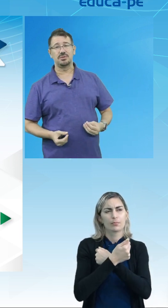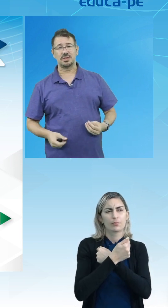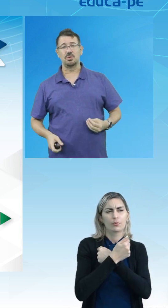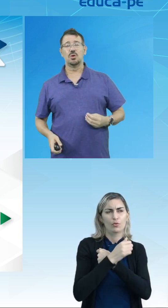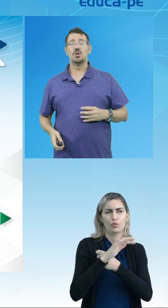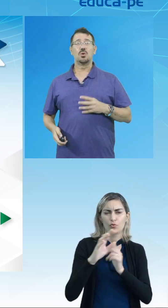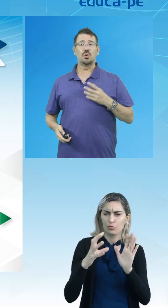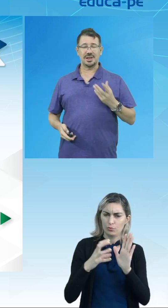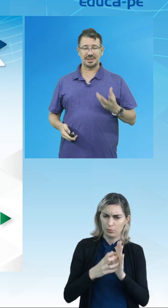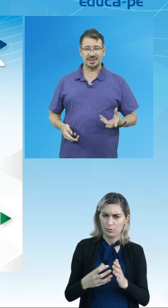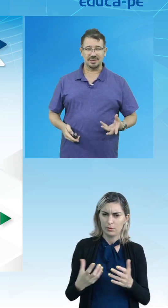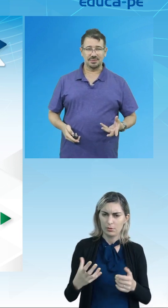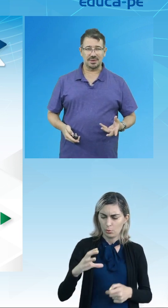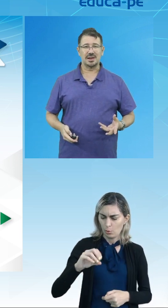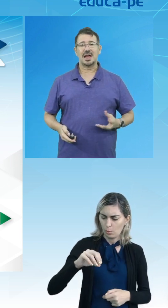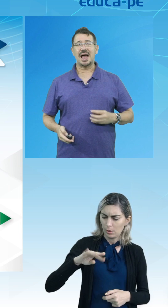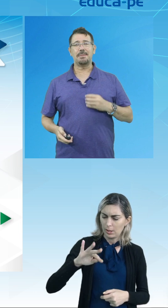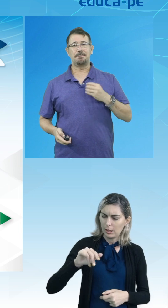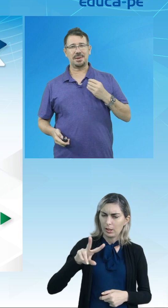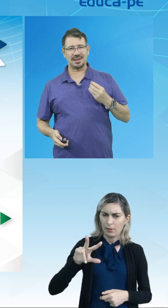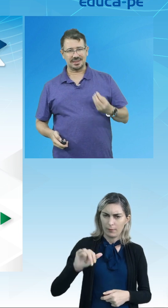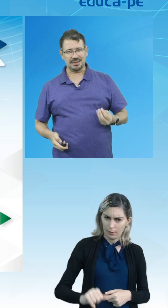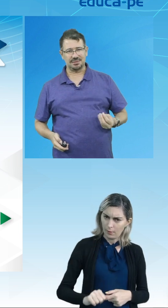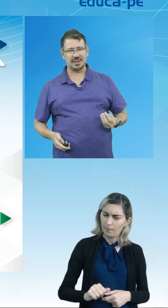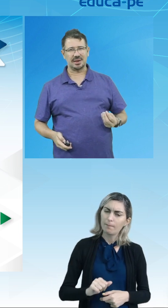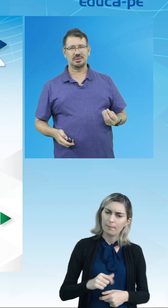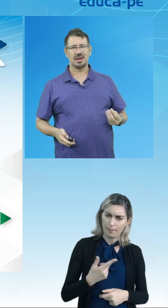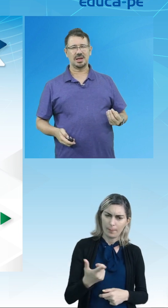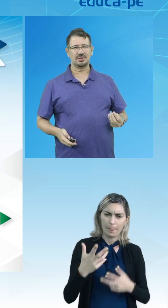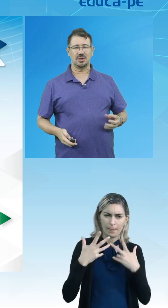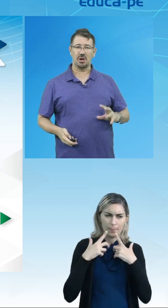da função conativa,